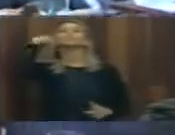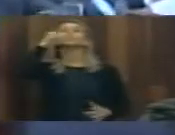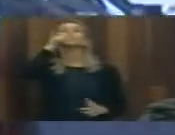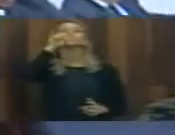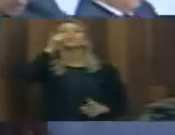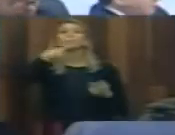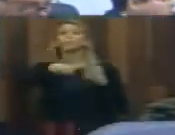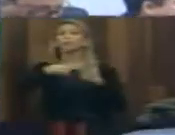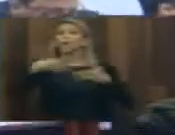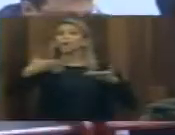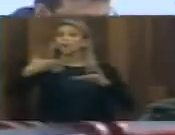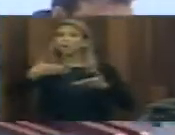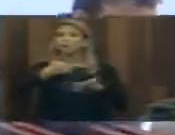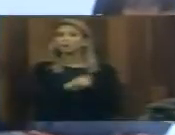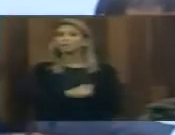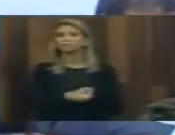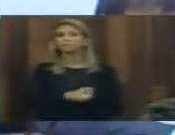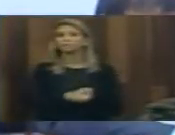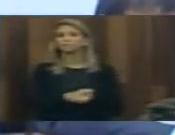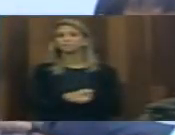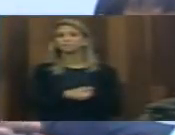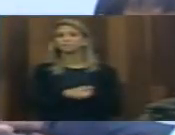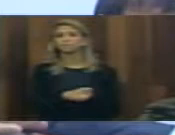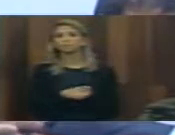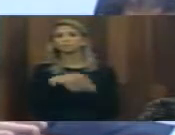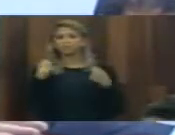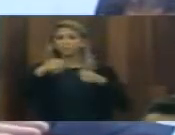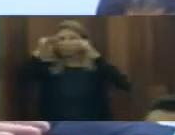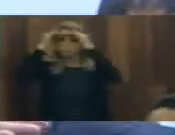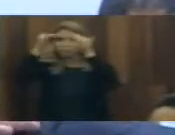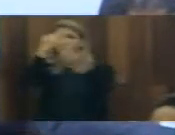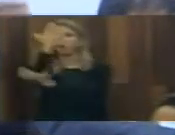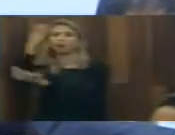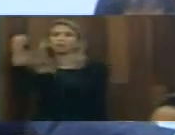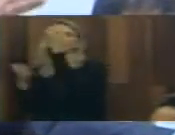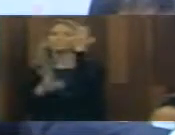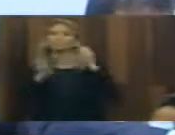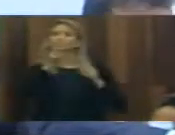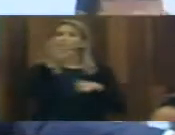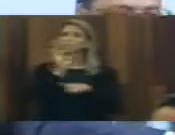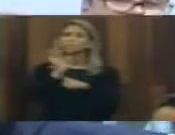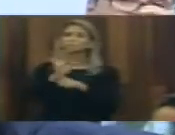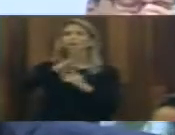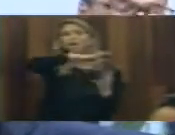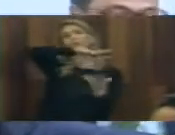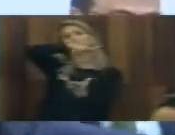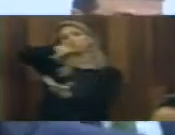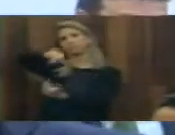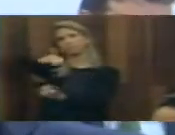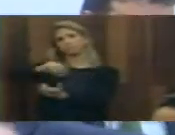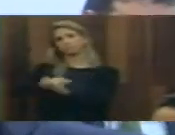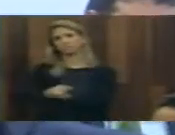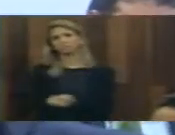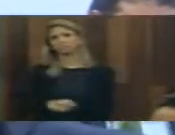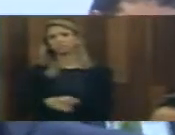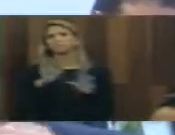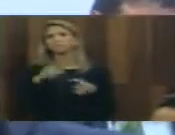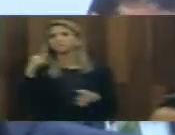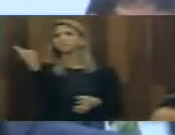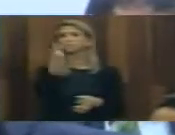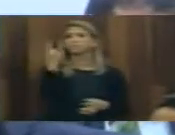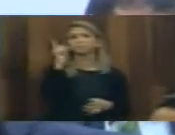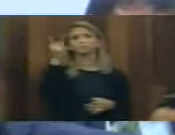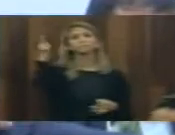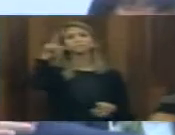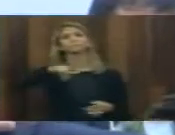meio ambiente, procurar defender o nosso planeta. Se mais nada é, se a gente não está conseguindo defender o nosso